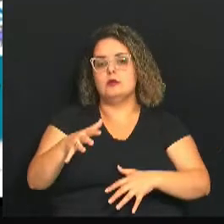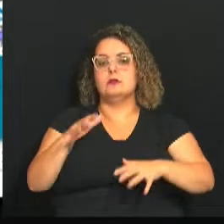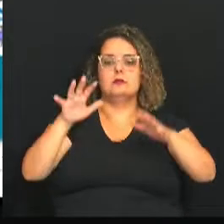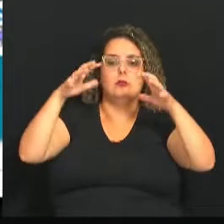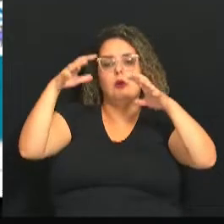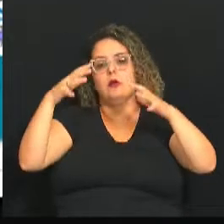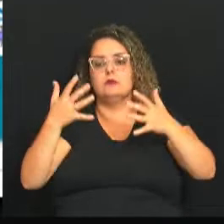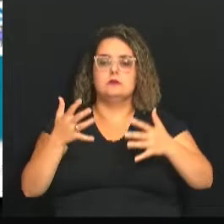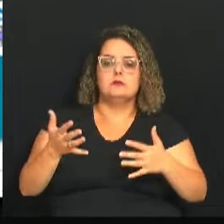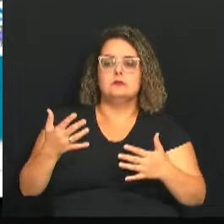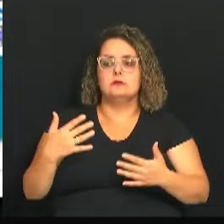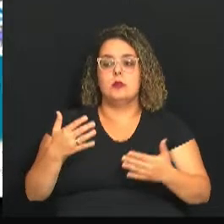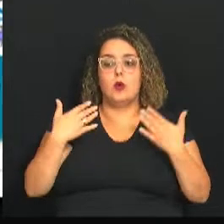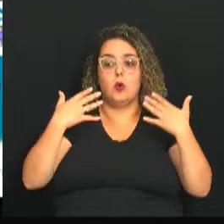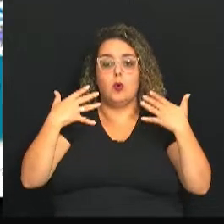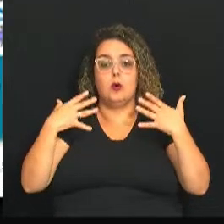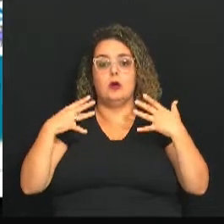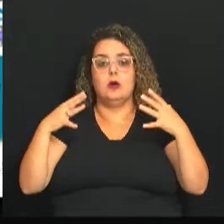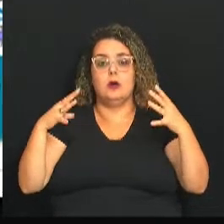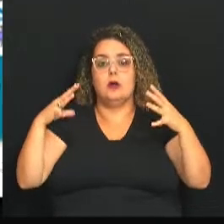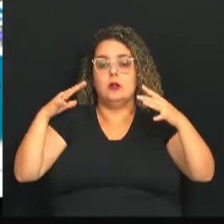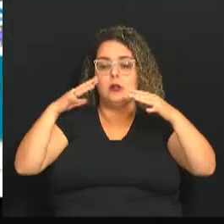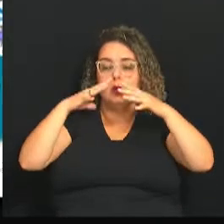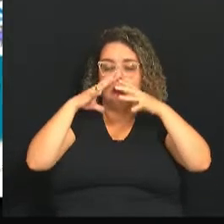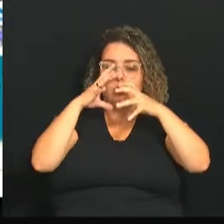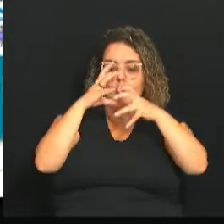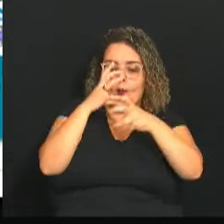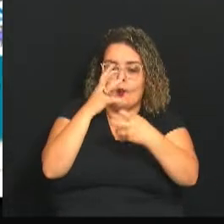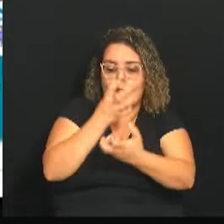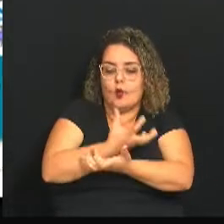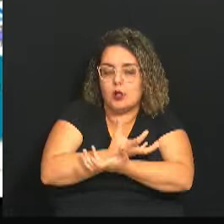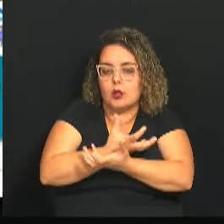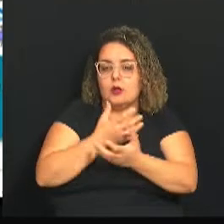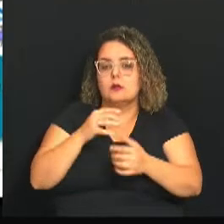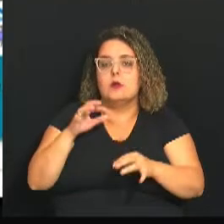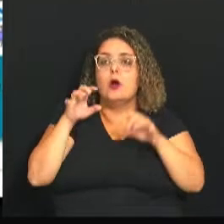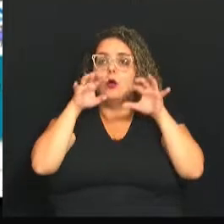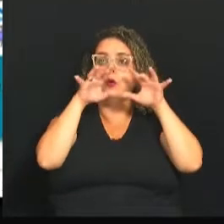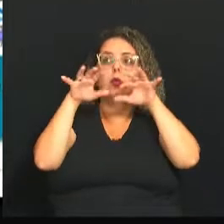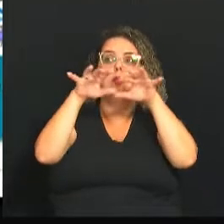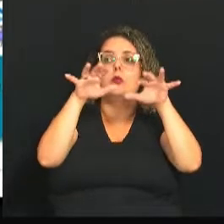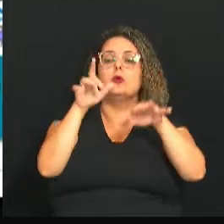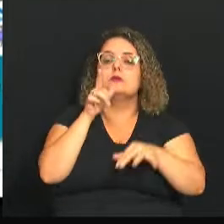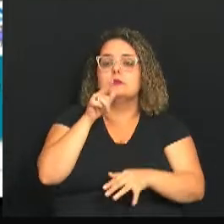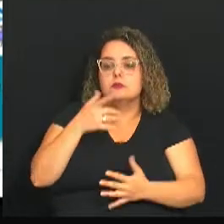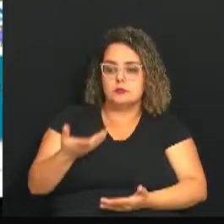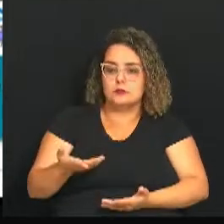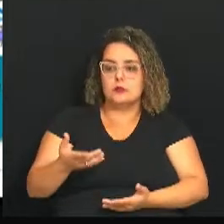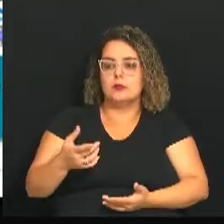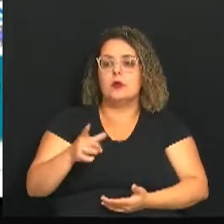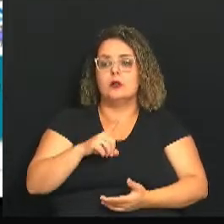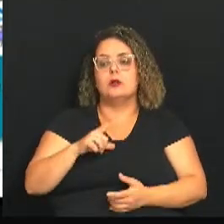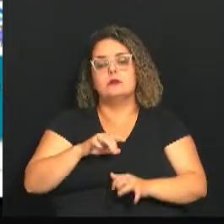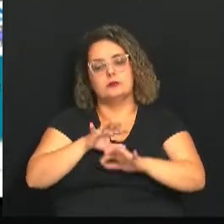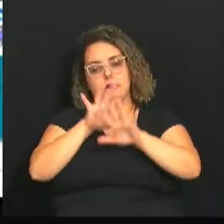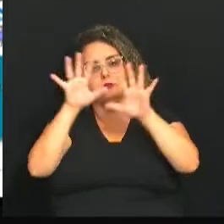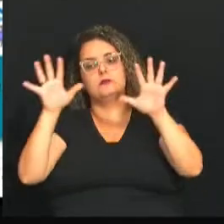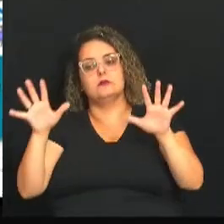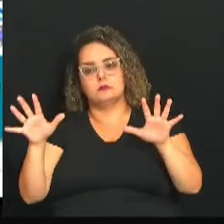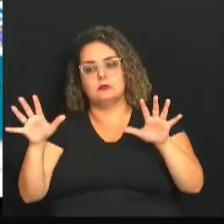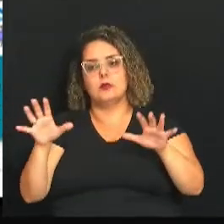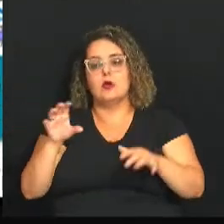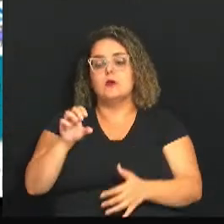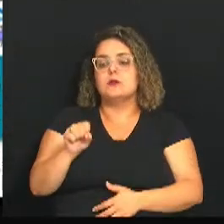pouquinho do detalhamento, mas a gente ainda tem alguma informação em termos mais abrangentes. E a previsão sazonal,